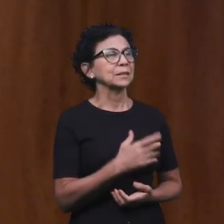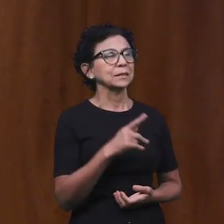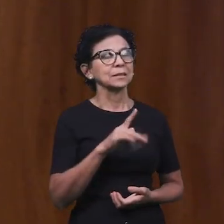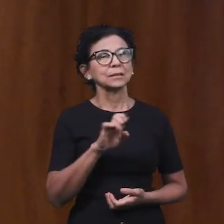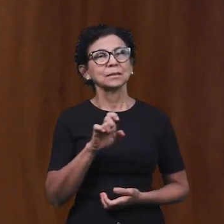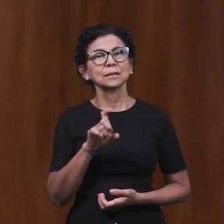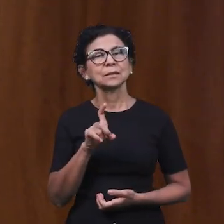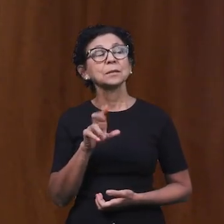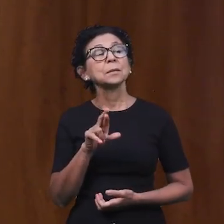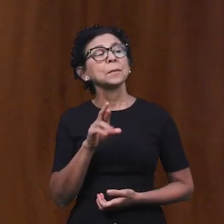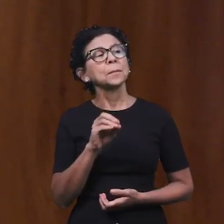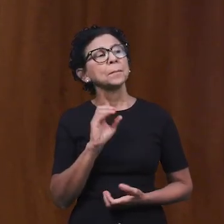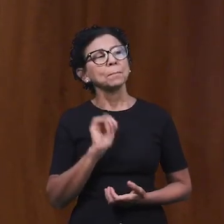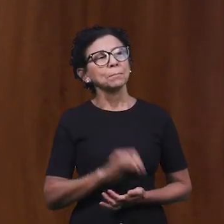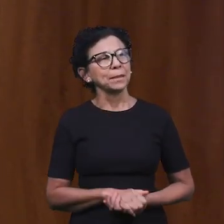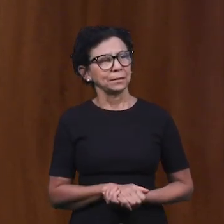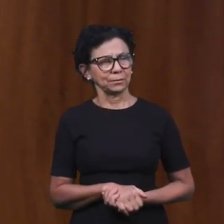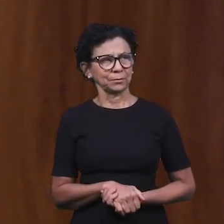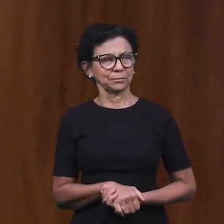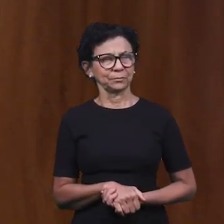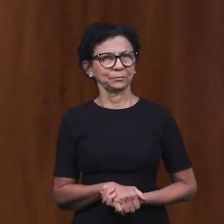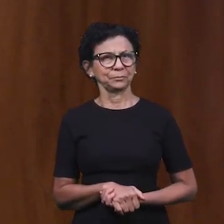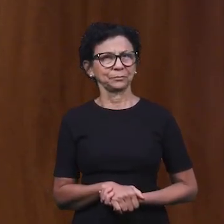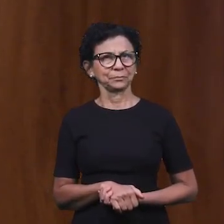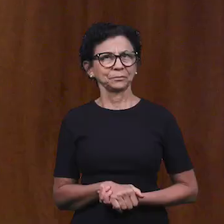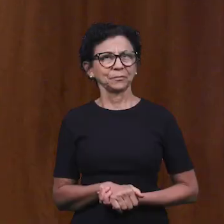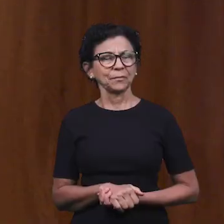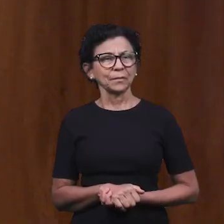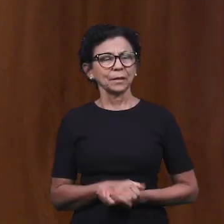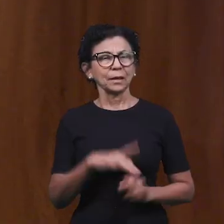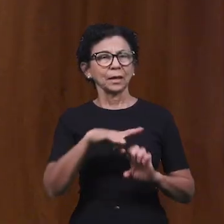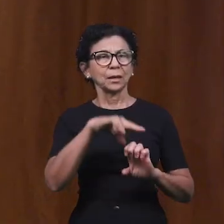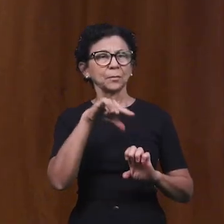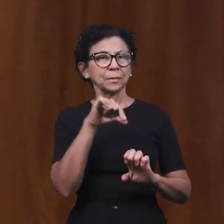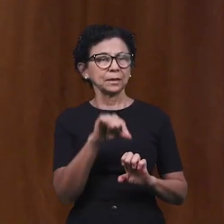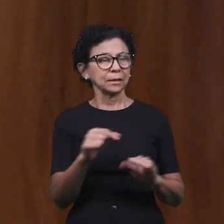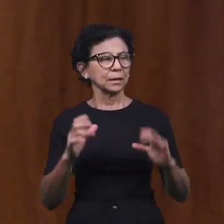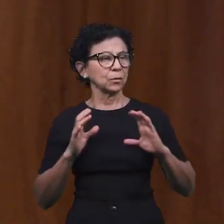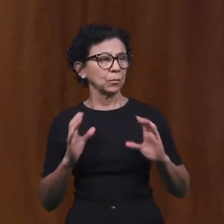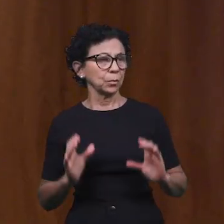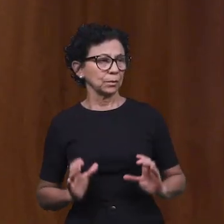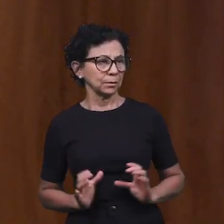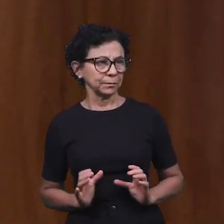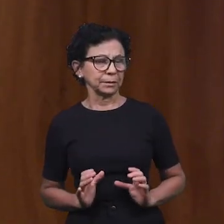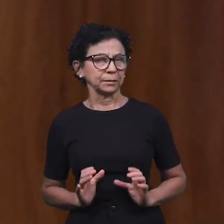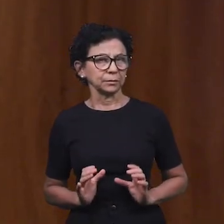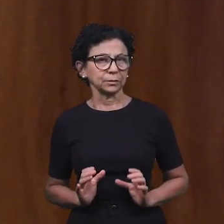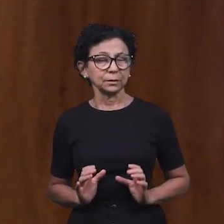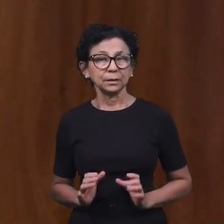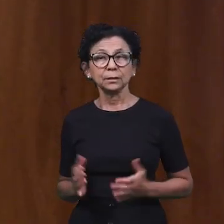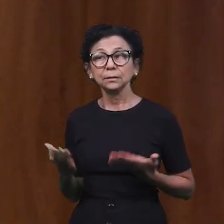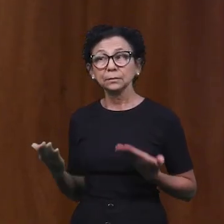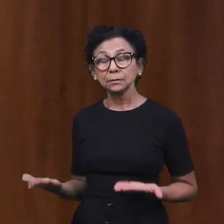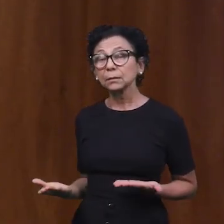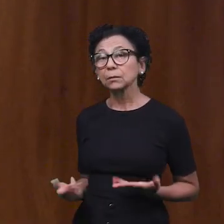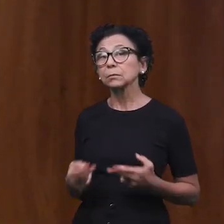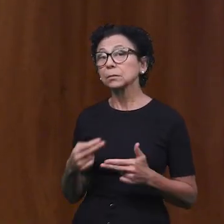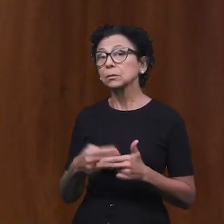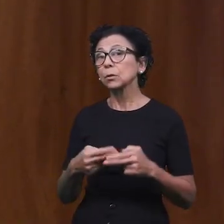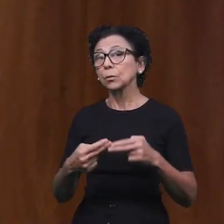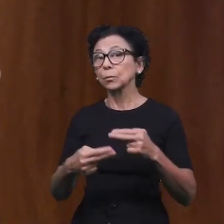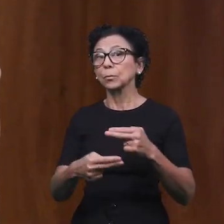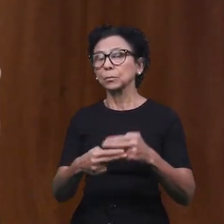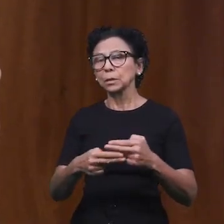tema, comportamento empreendedor. E Neemias, como o pastor João Carlos citou, ele teve um comportamento